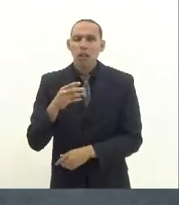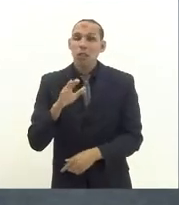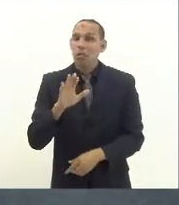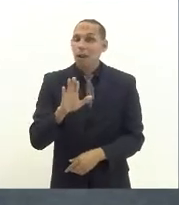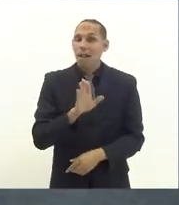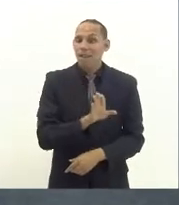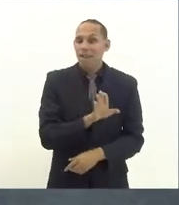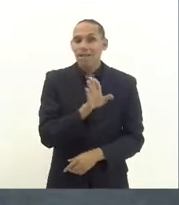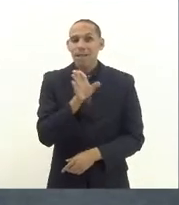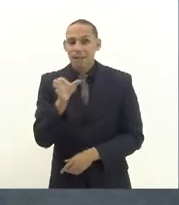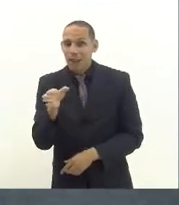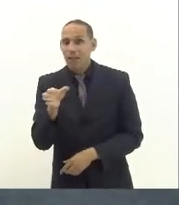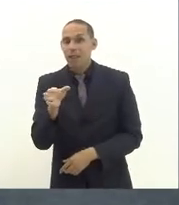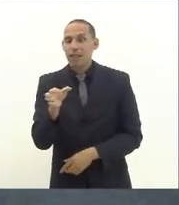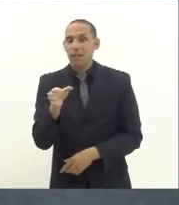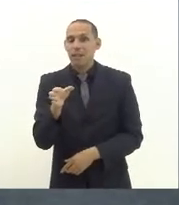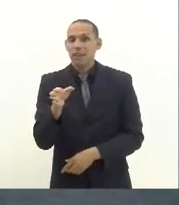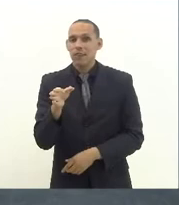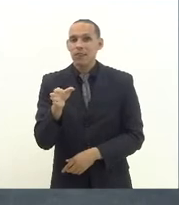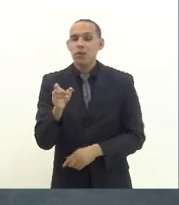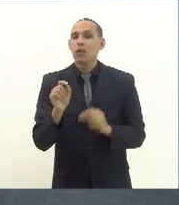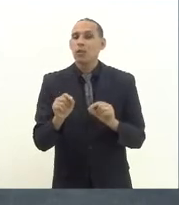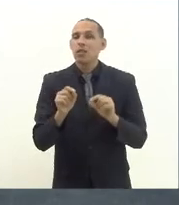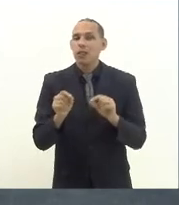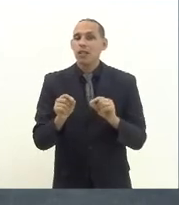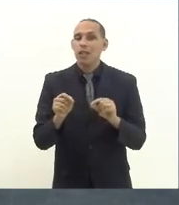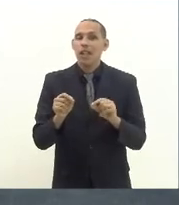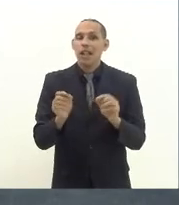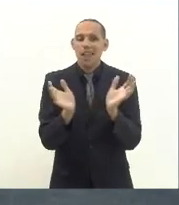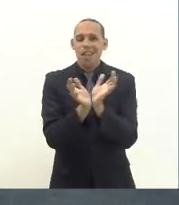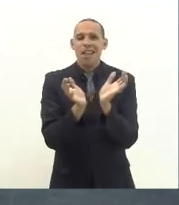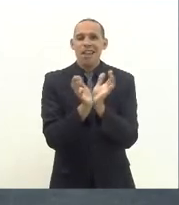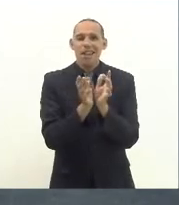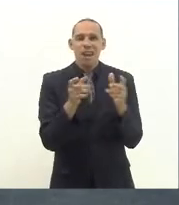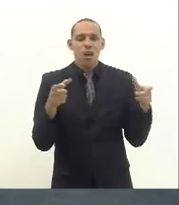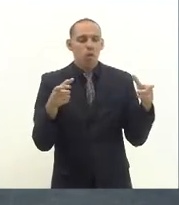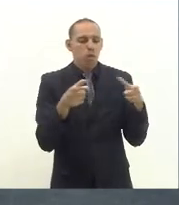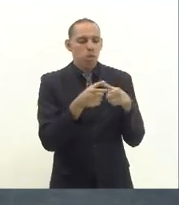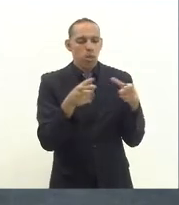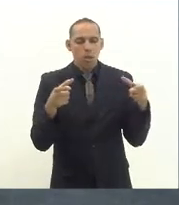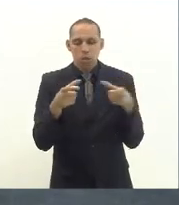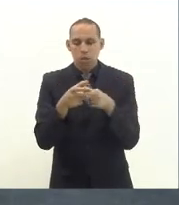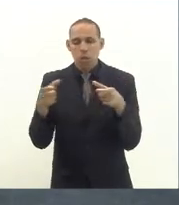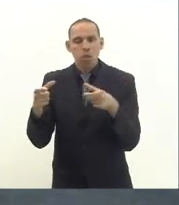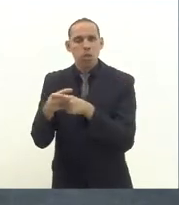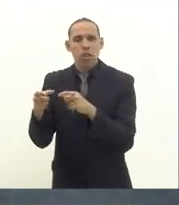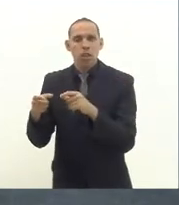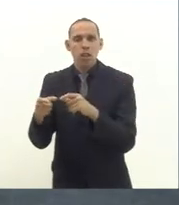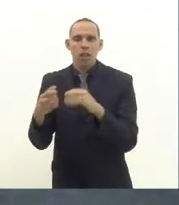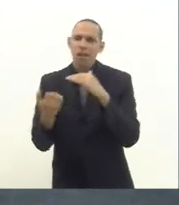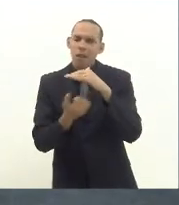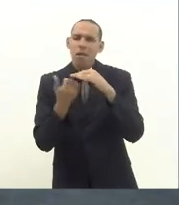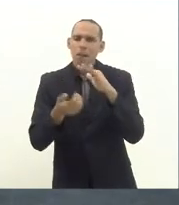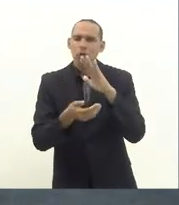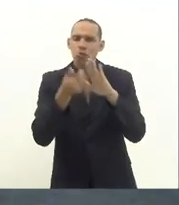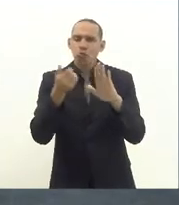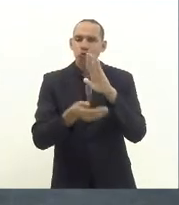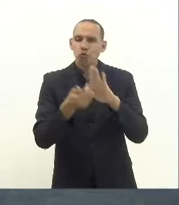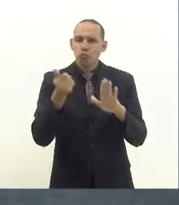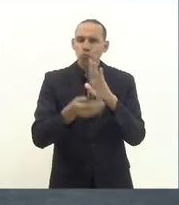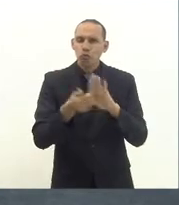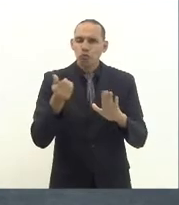é no lado da diminuição das equipes que foram tiradas da empresa né que